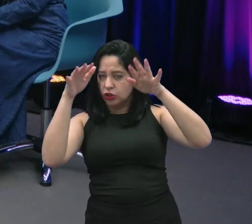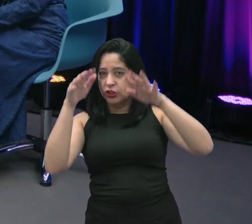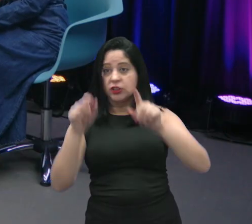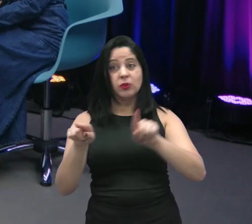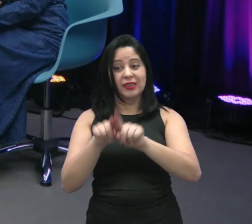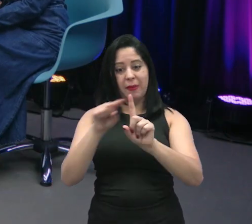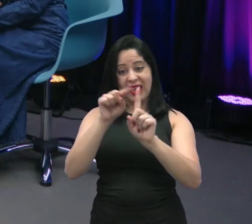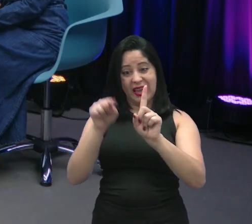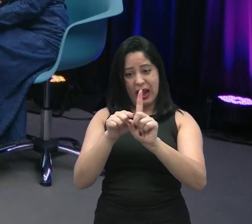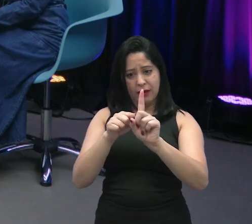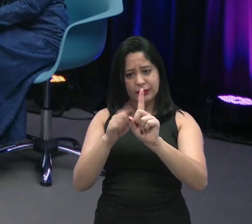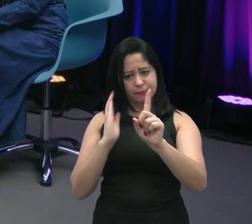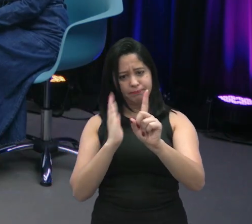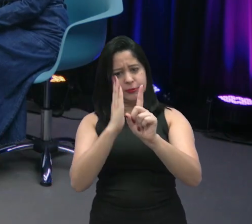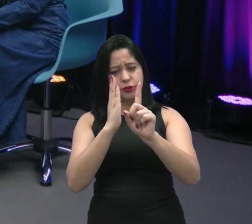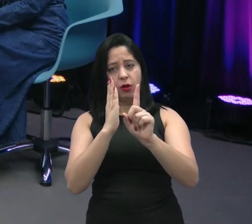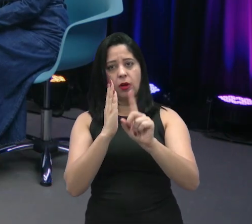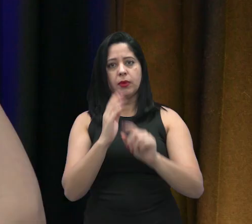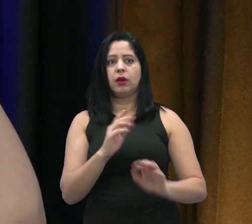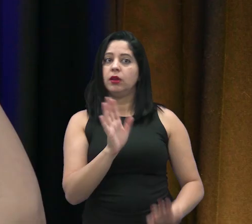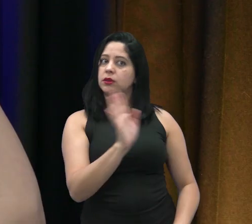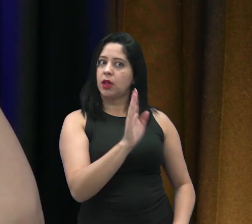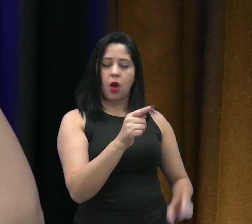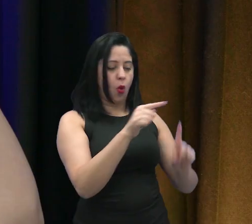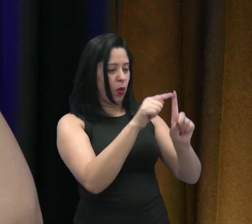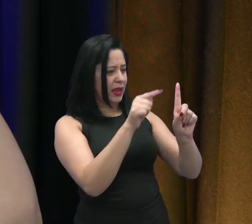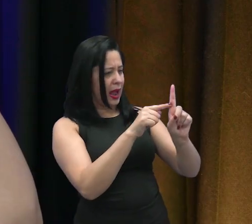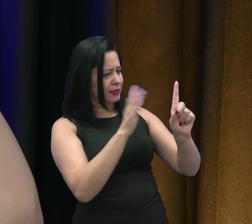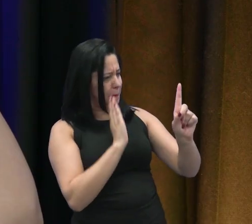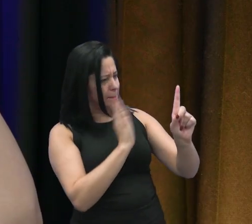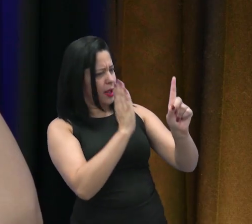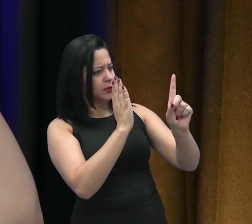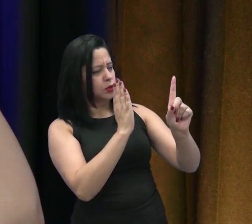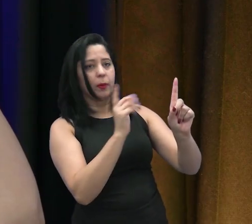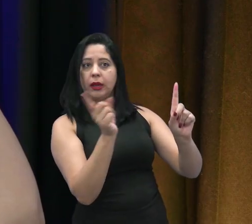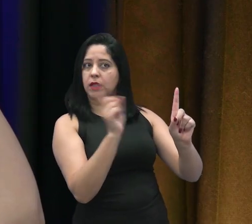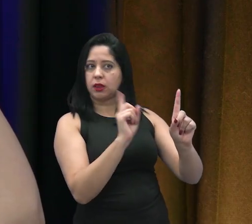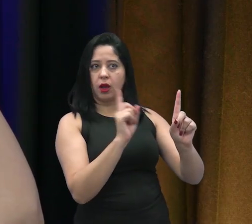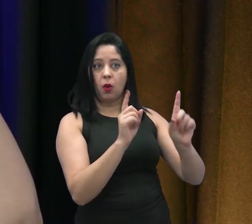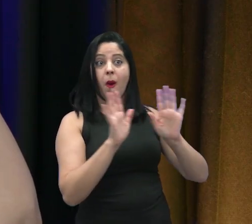isso na gravidez? Não dá para prever na gravidez, mas a gente